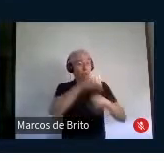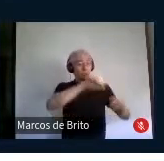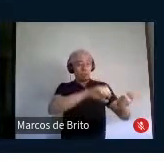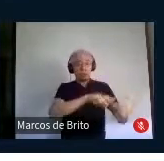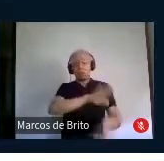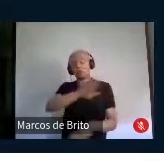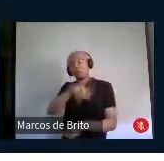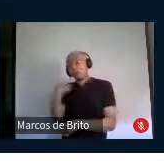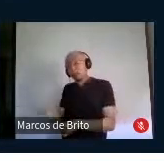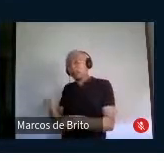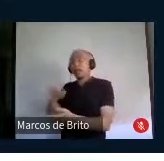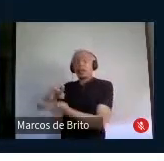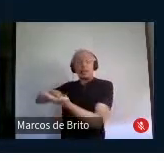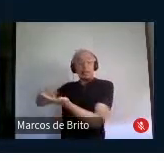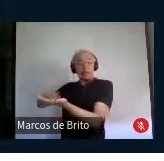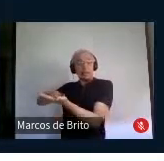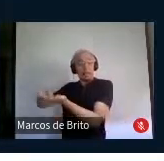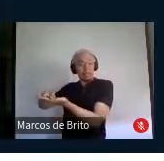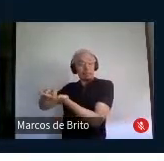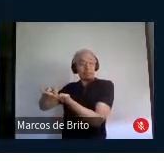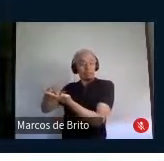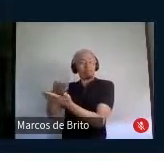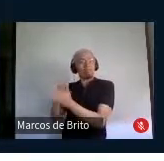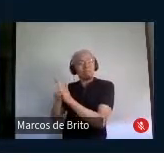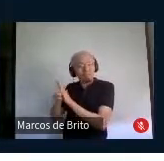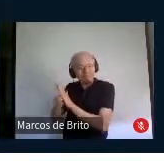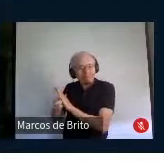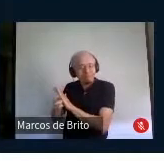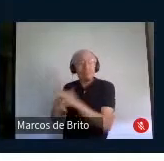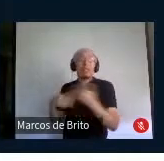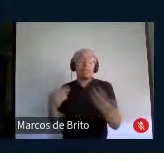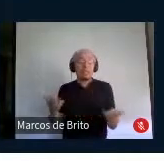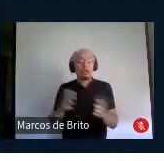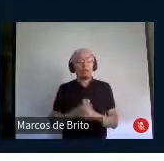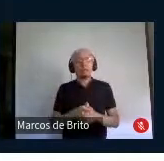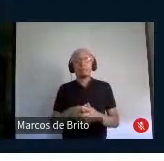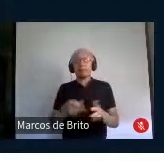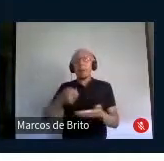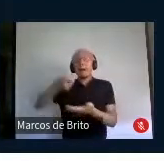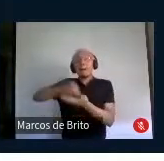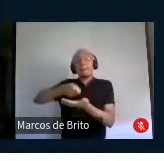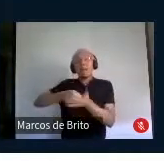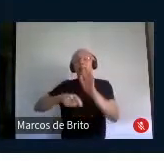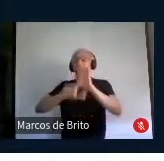estudos da tradução. A exigência legal para